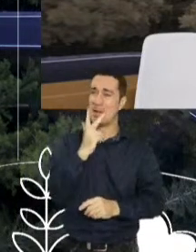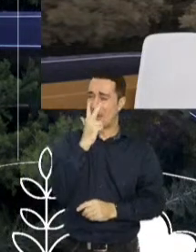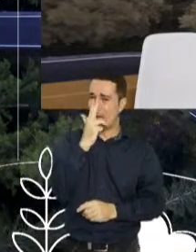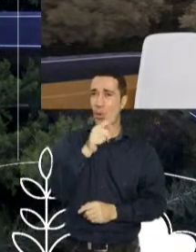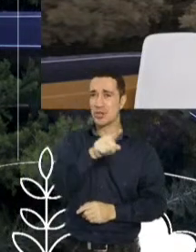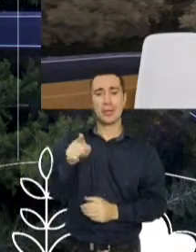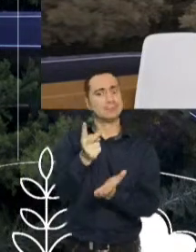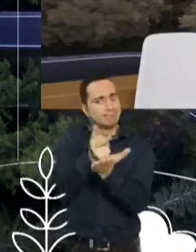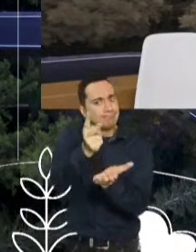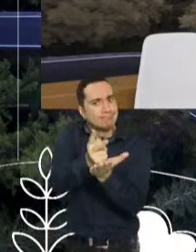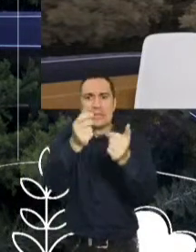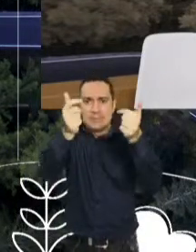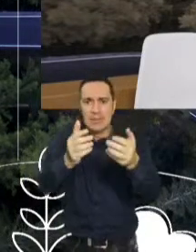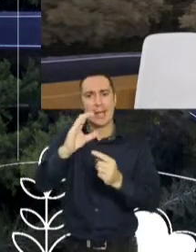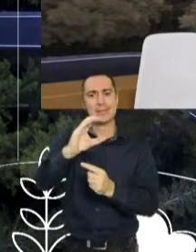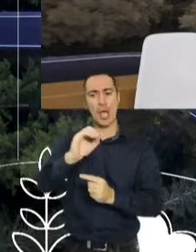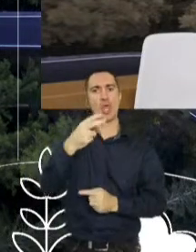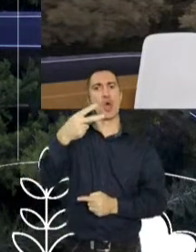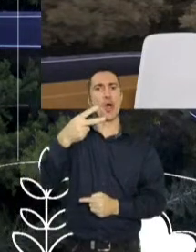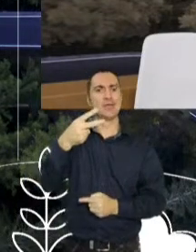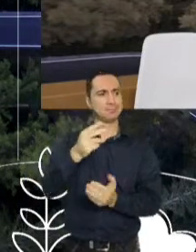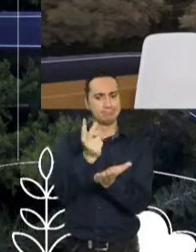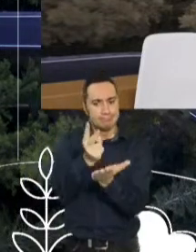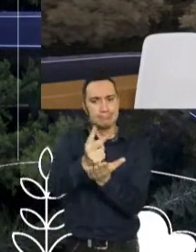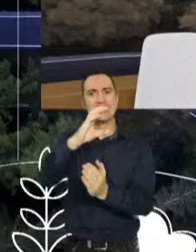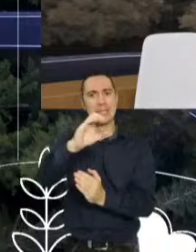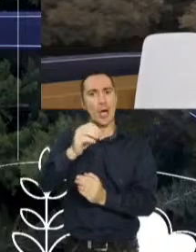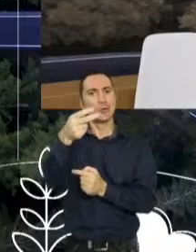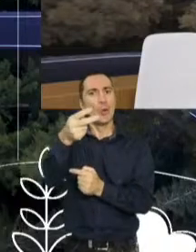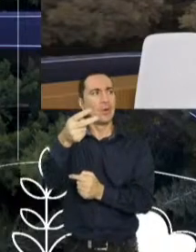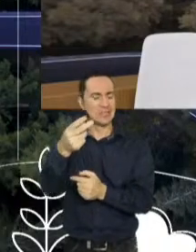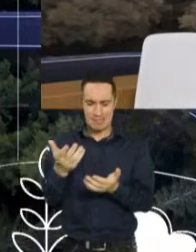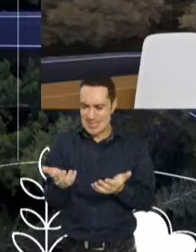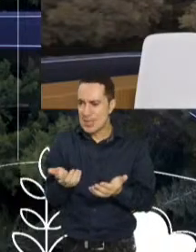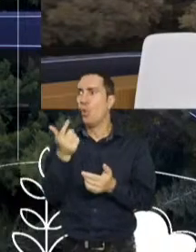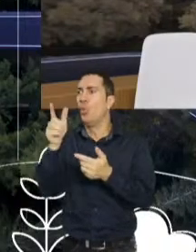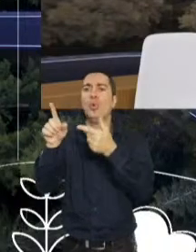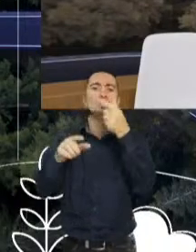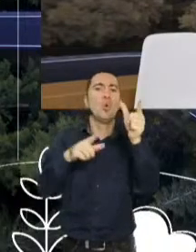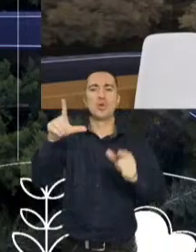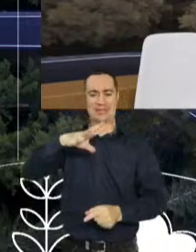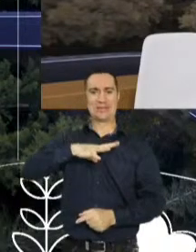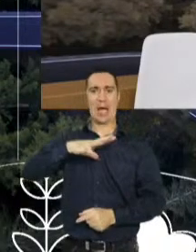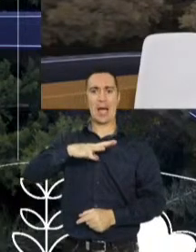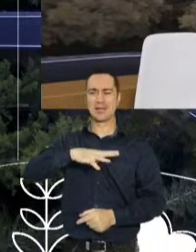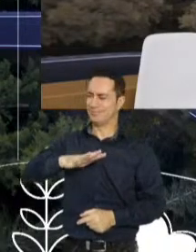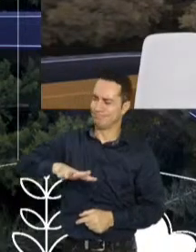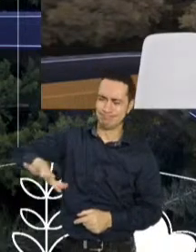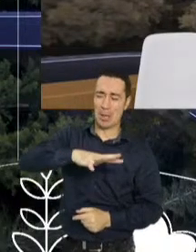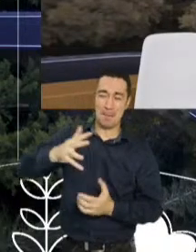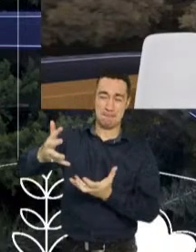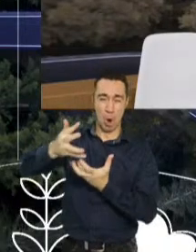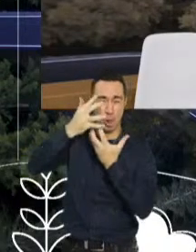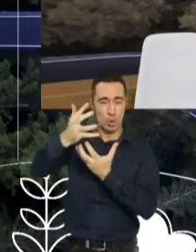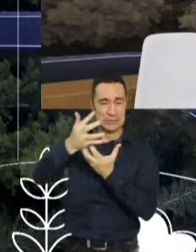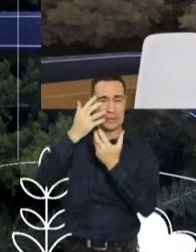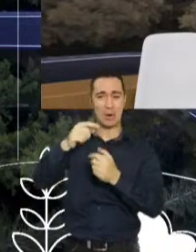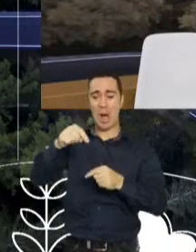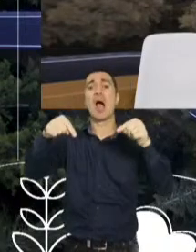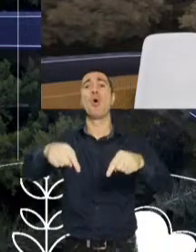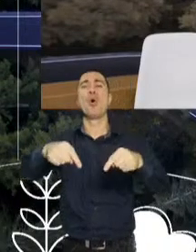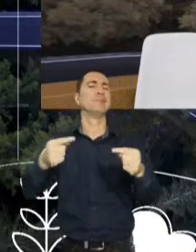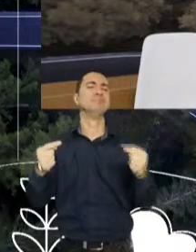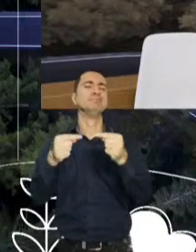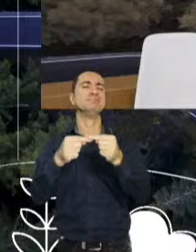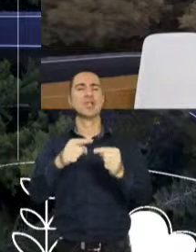gente tem falado bastante de CO2, mas eu queria trazer um pouquinho para dentro da cidade, poluição direta, aqui e agora,